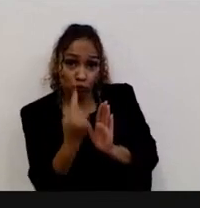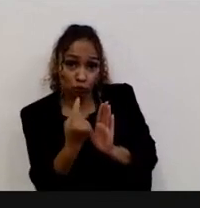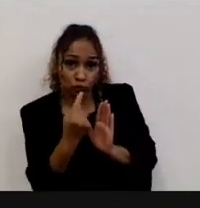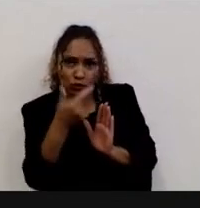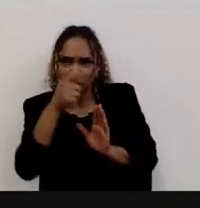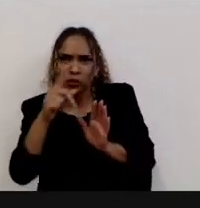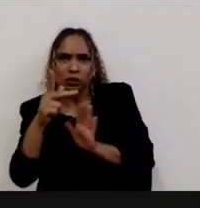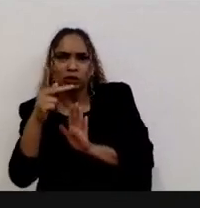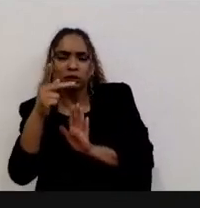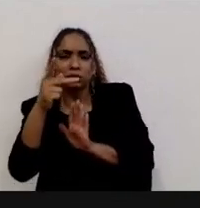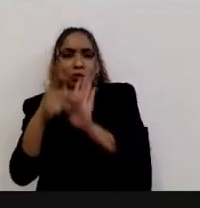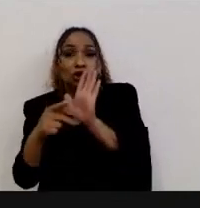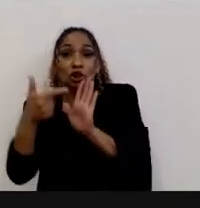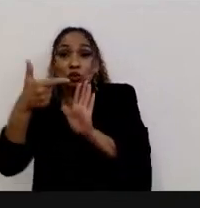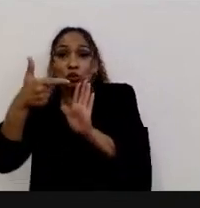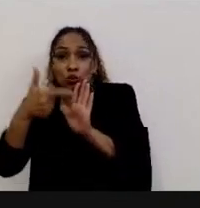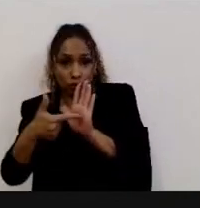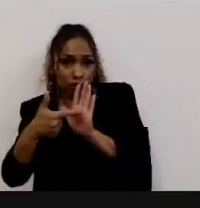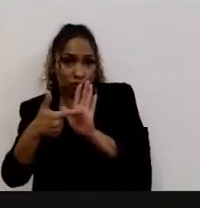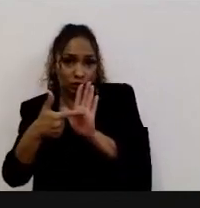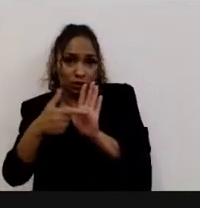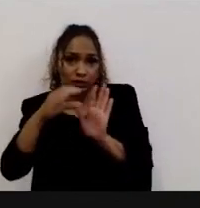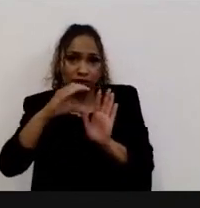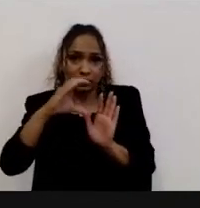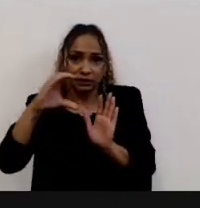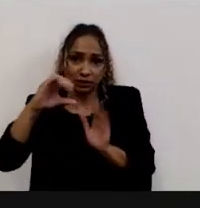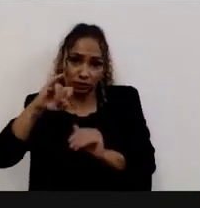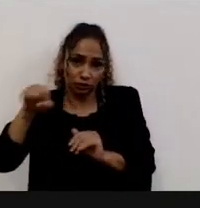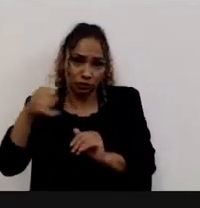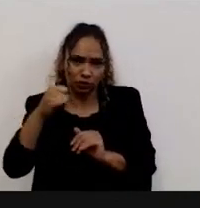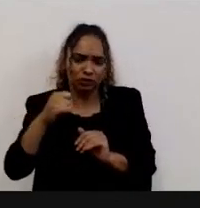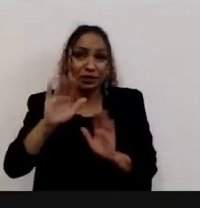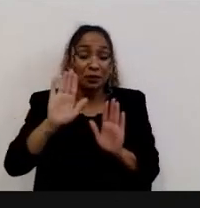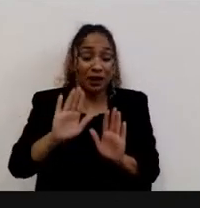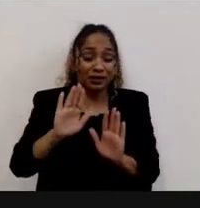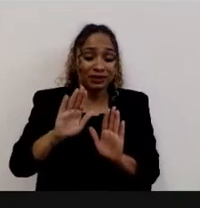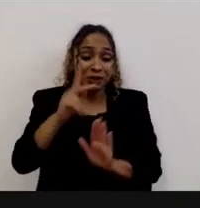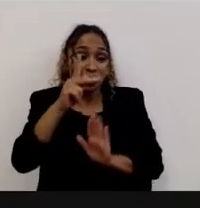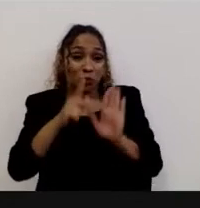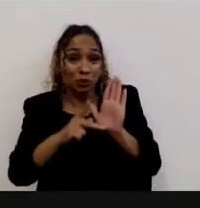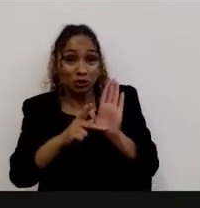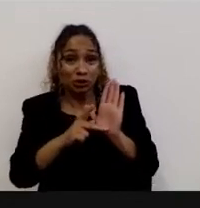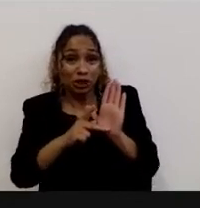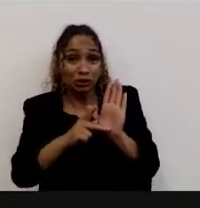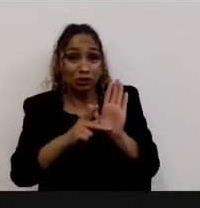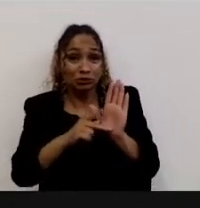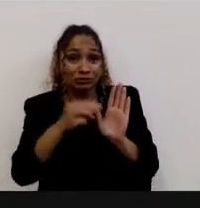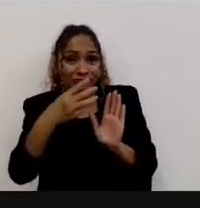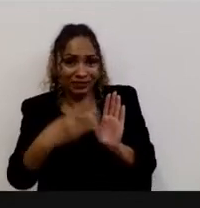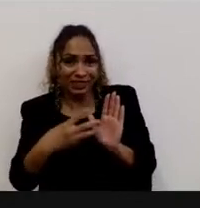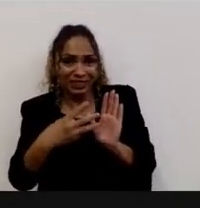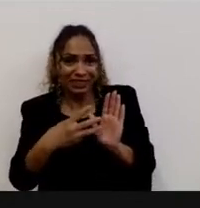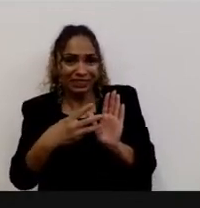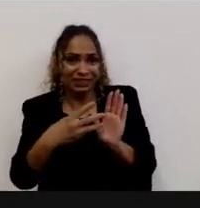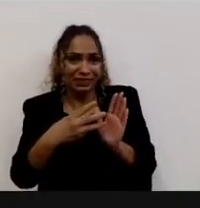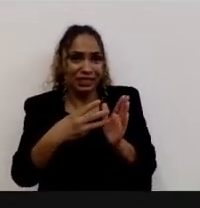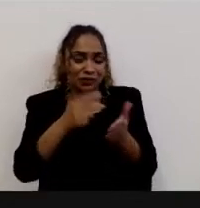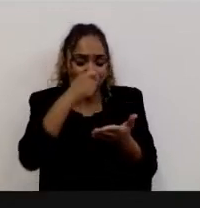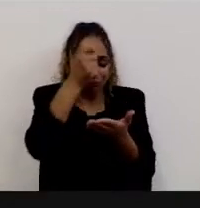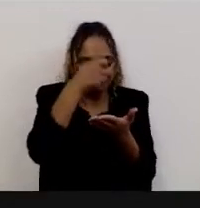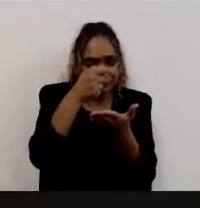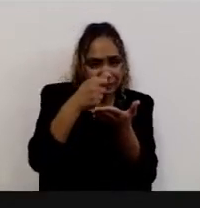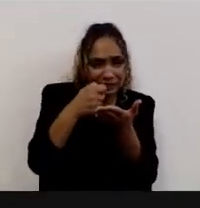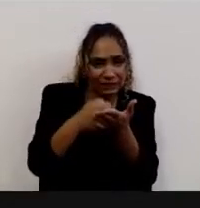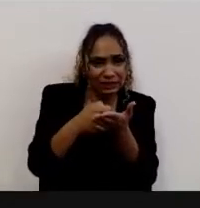relator de um projeto 2 numa CCJ, mas no projeto 3, ele foi relator na Comissão de Assuntos